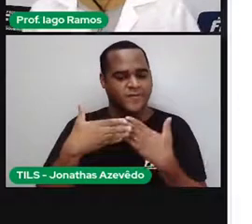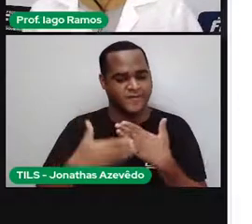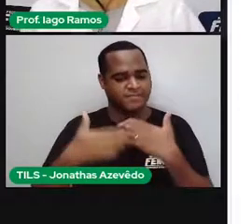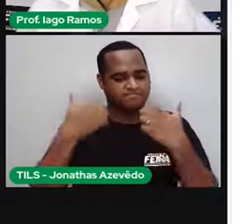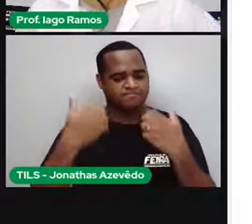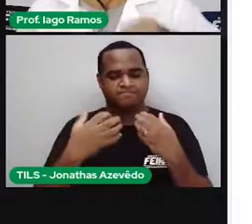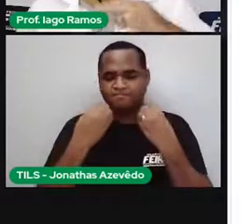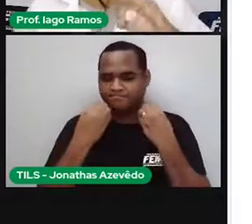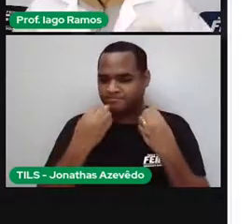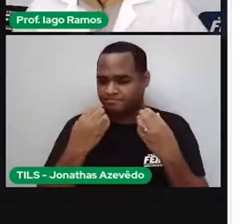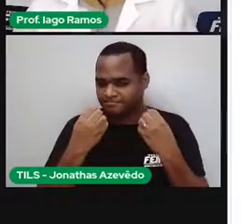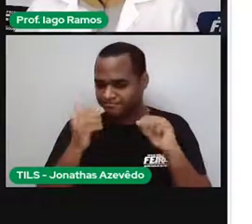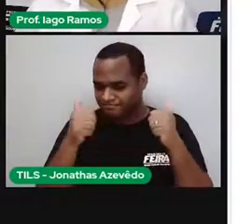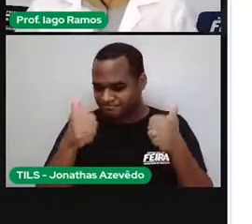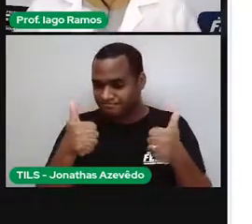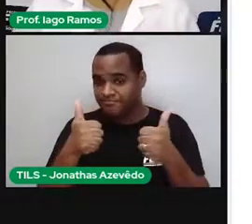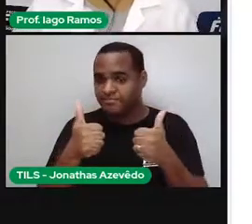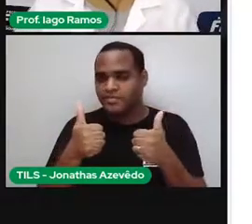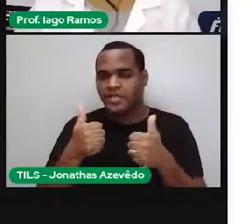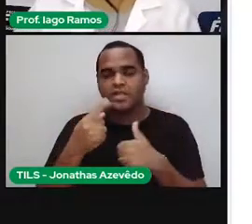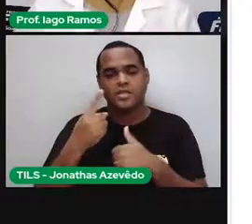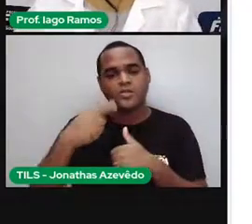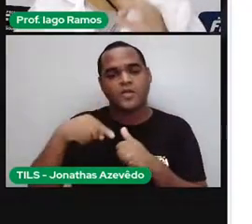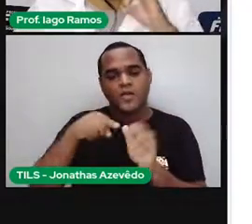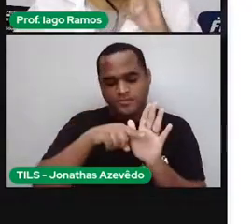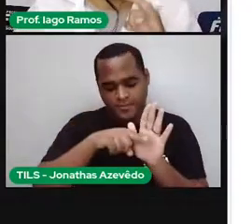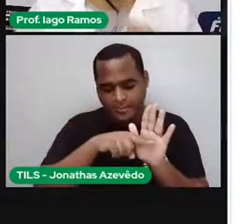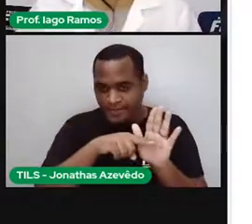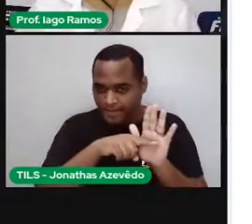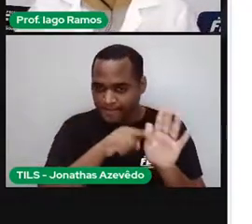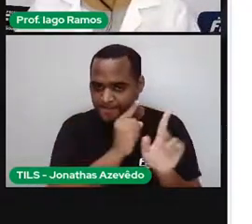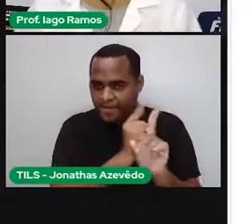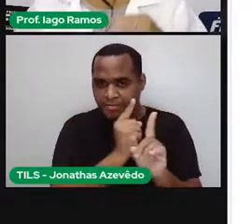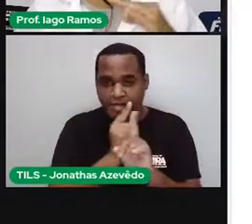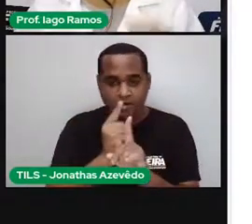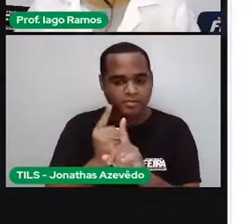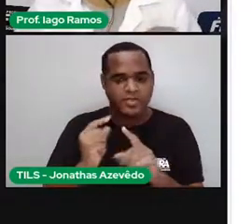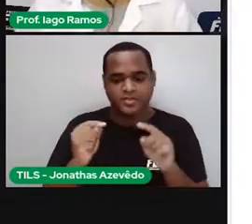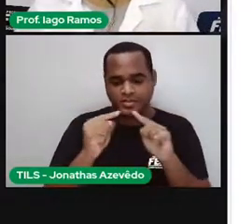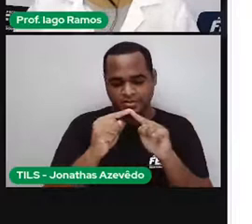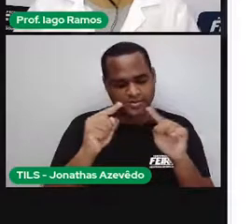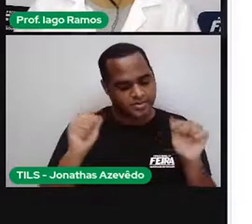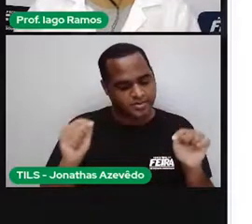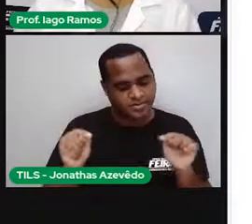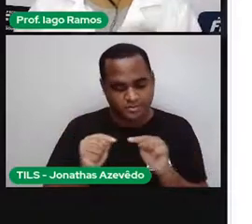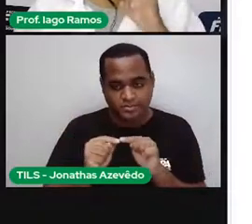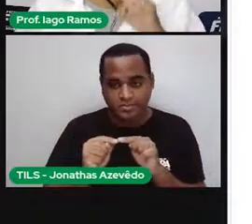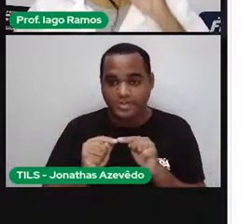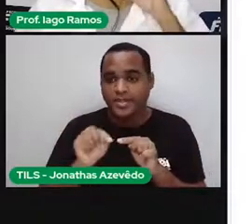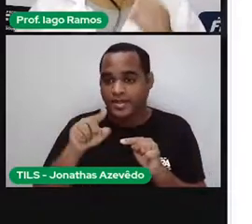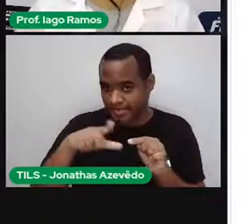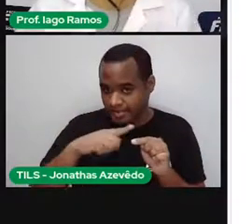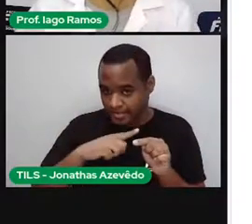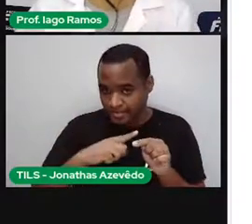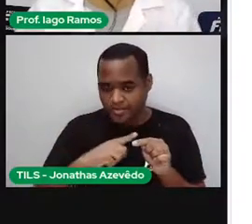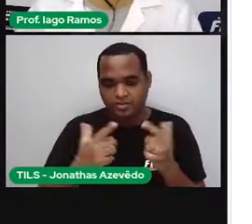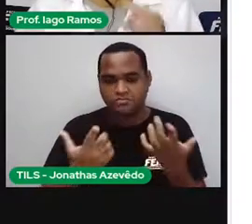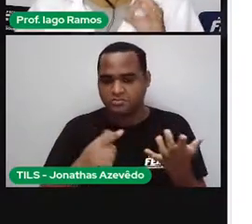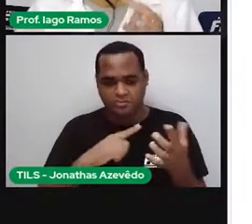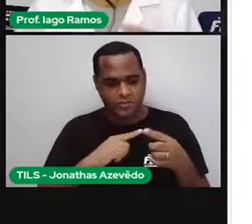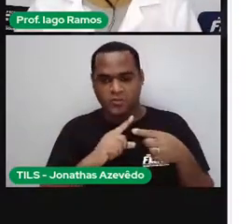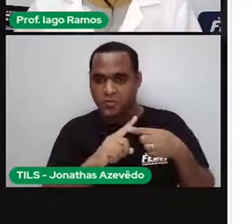bacana o que a gente vai investigar o seguinte o retângulo foi dividido em dois